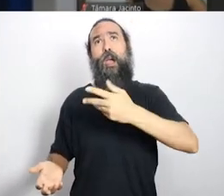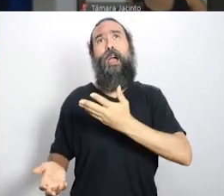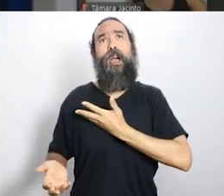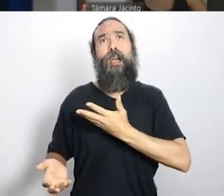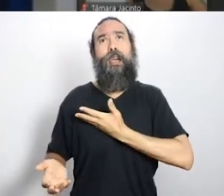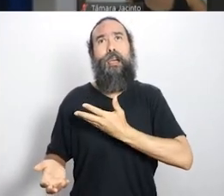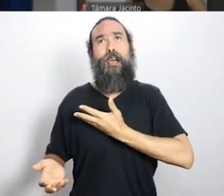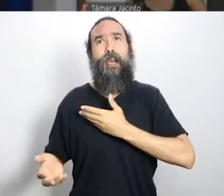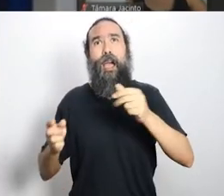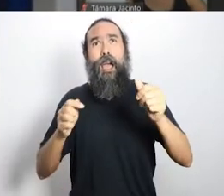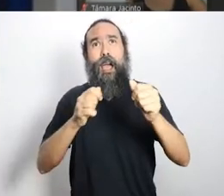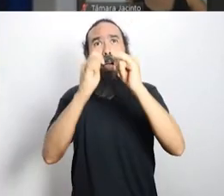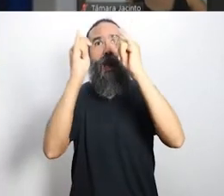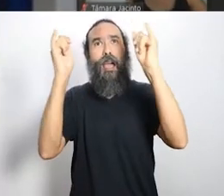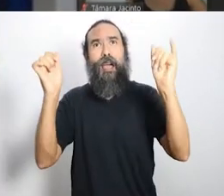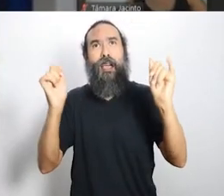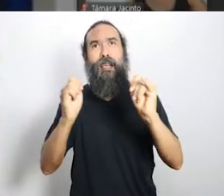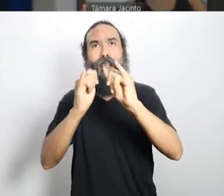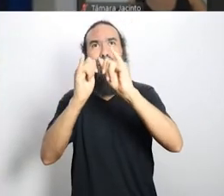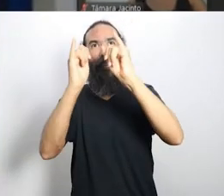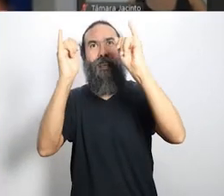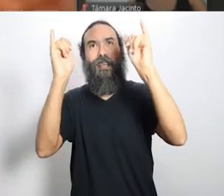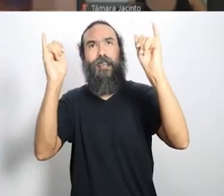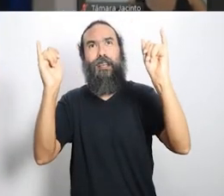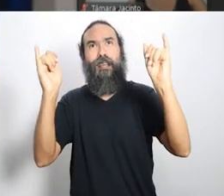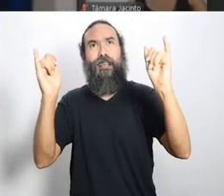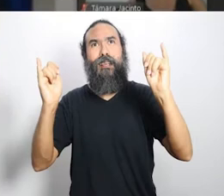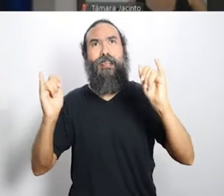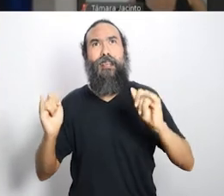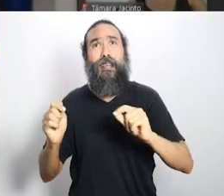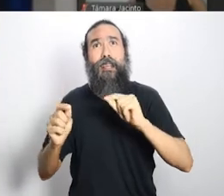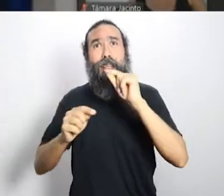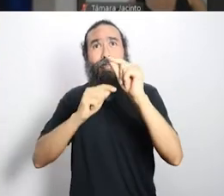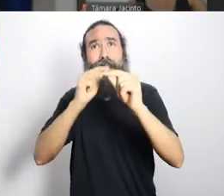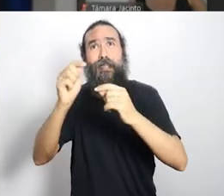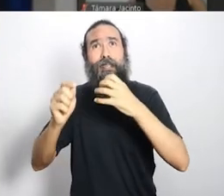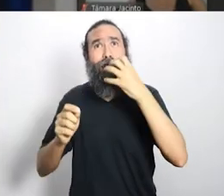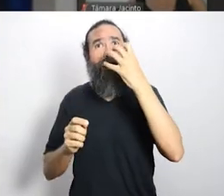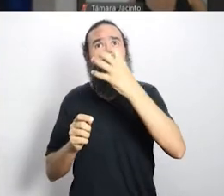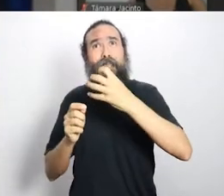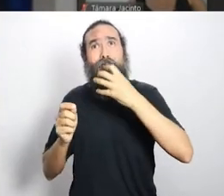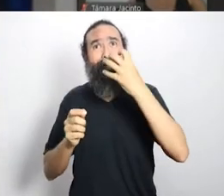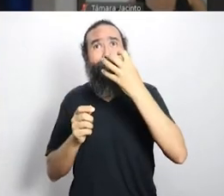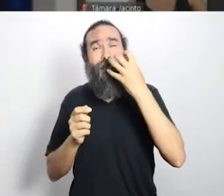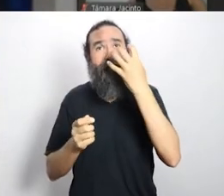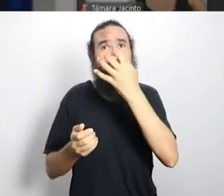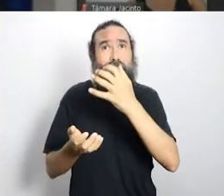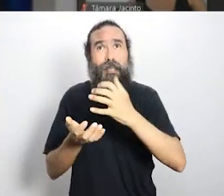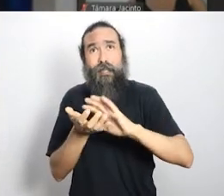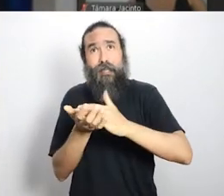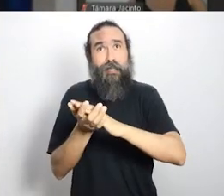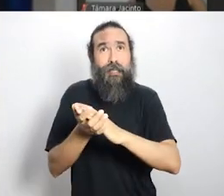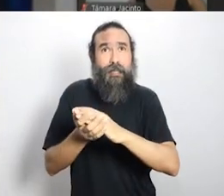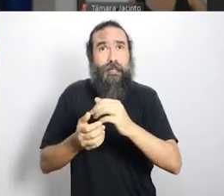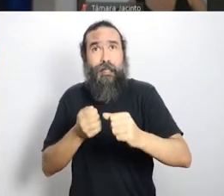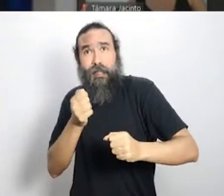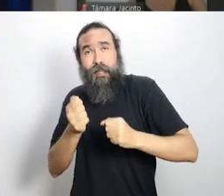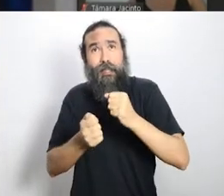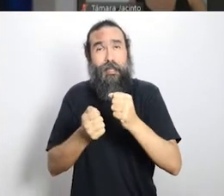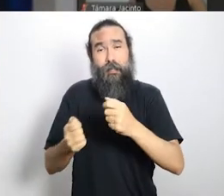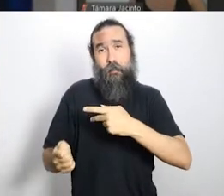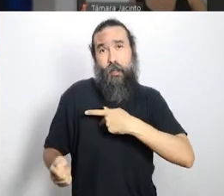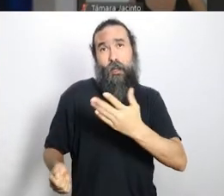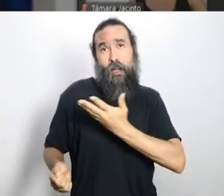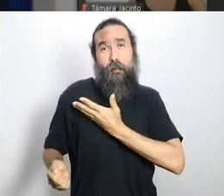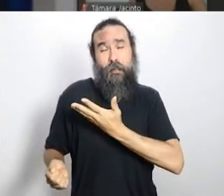Ai, ai, quem canta mais se sacode, quilarino meu.